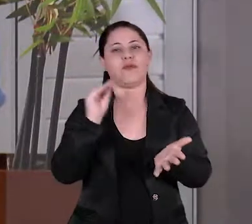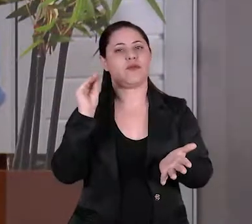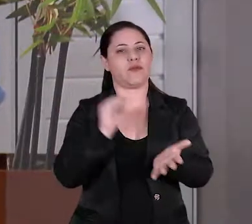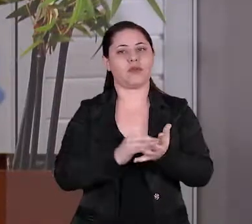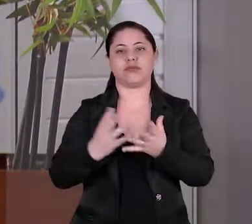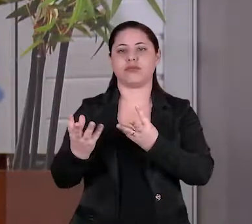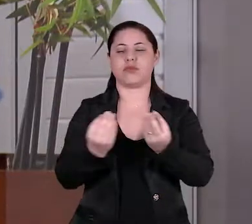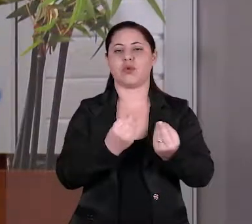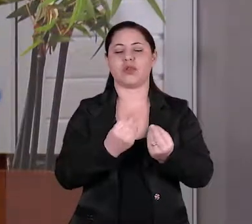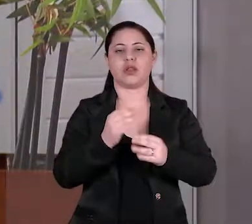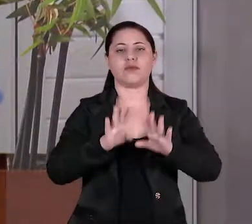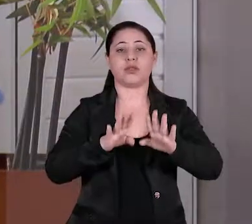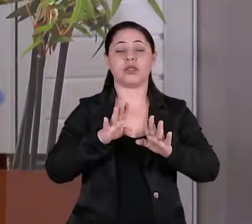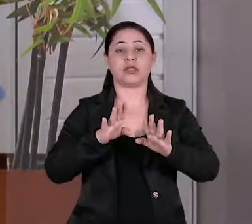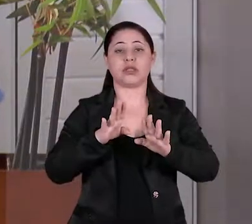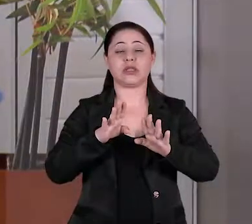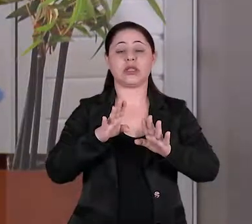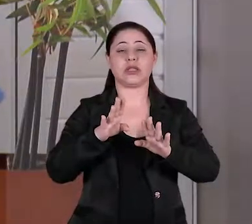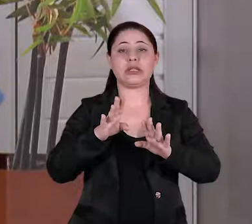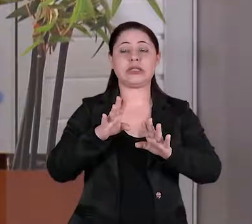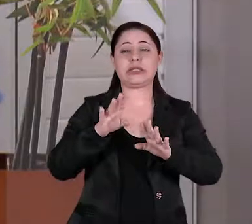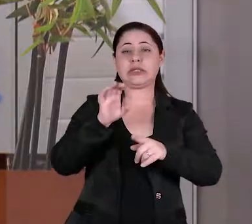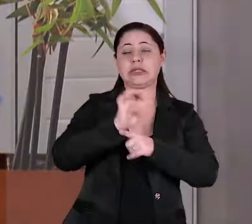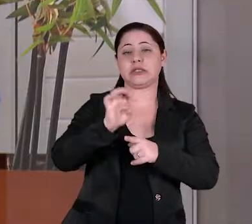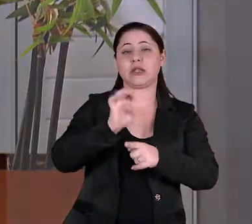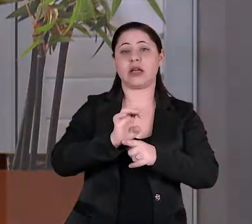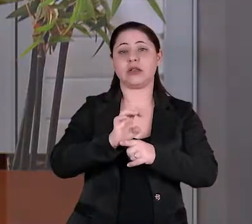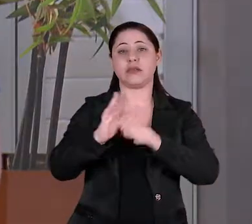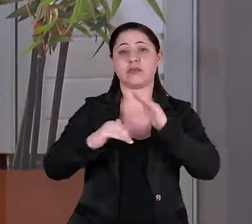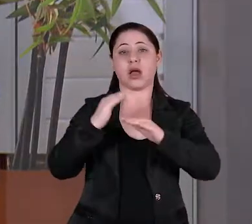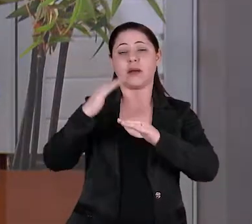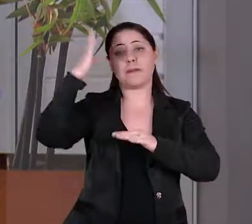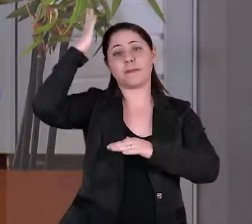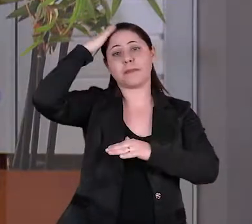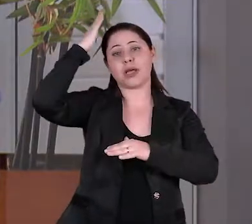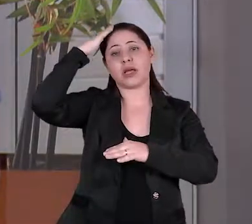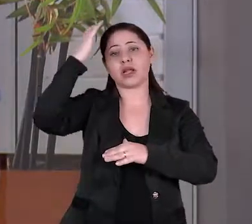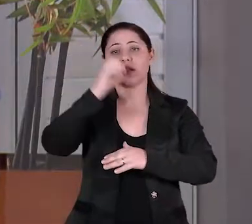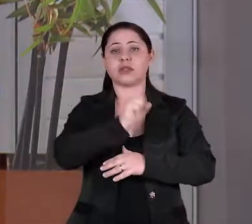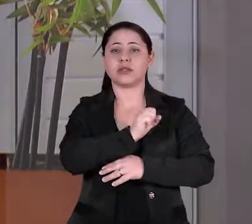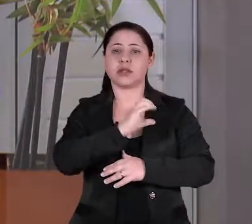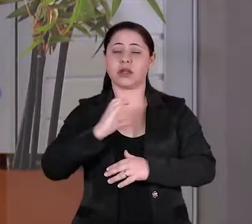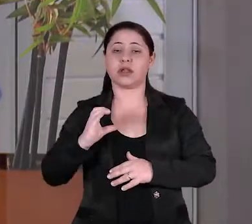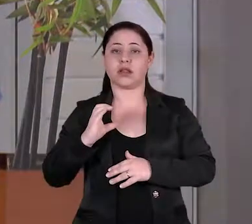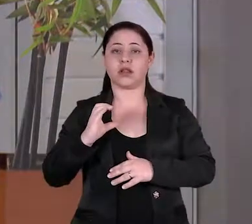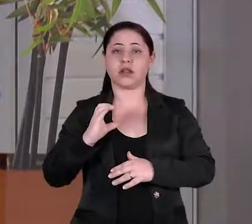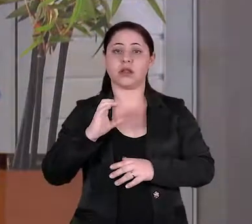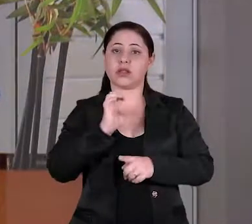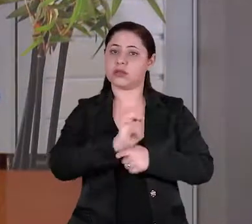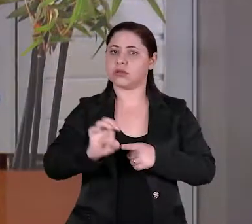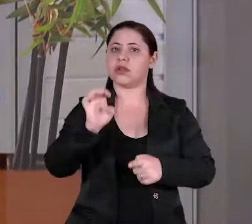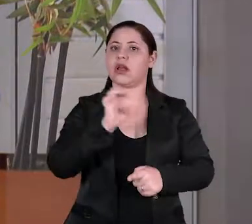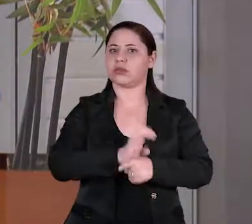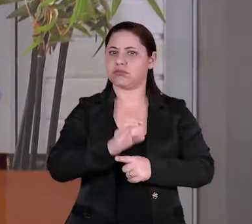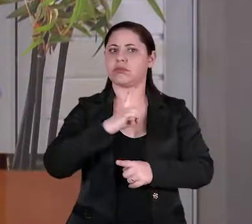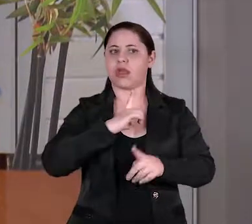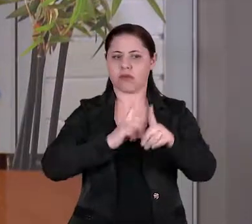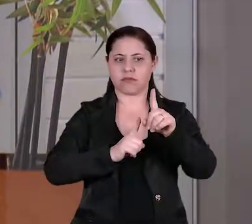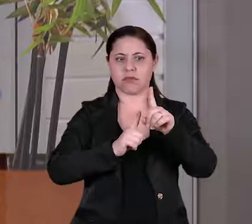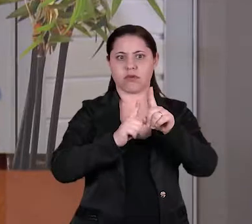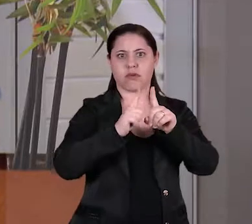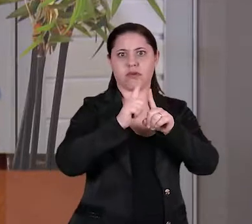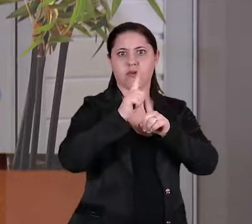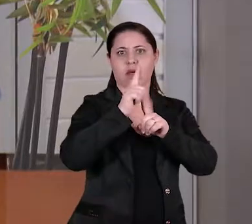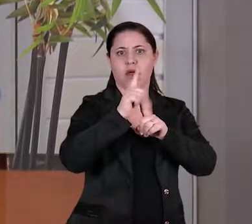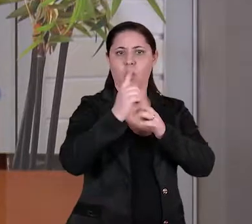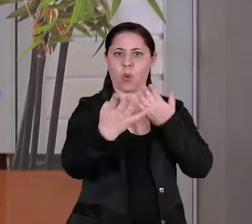falta muito ainda. A gente pode se basear, às vezes, em estados mais desenvolvidos, como Paraná, Santa Catarina, que são estados que têm